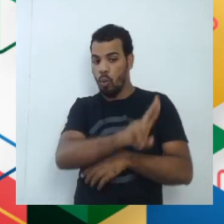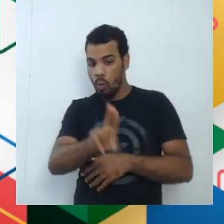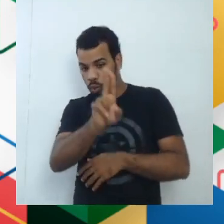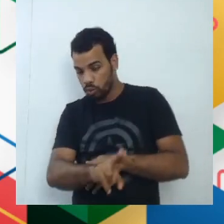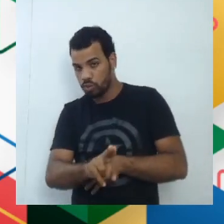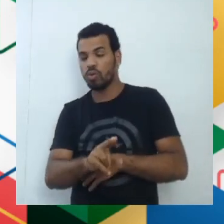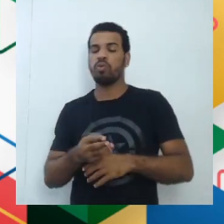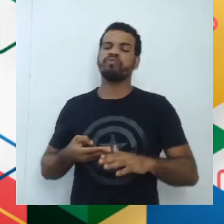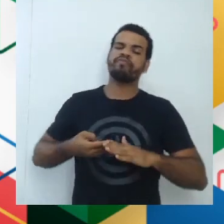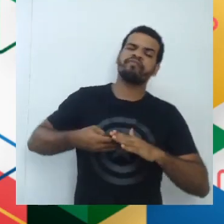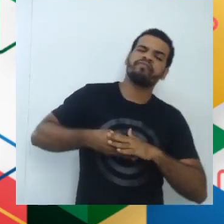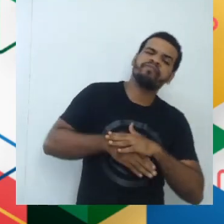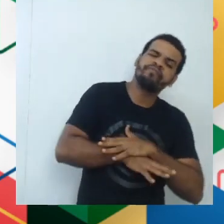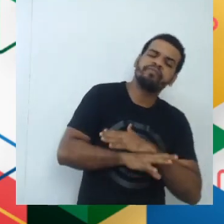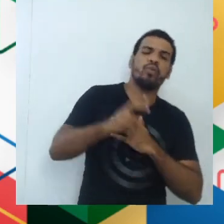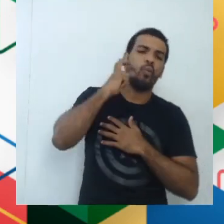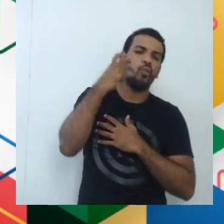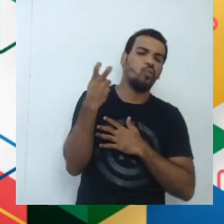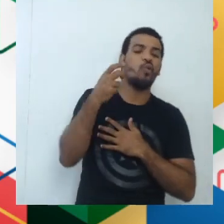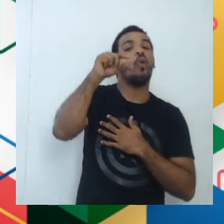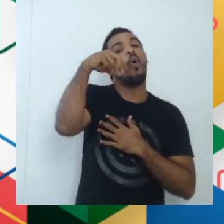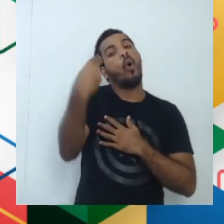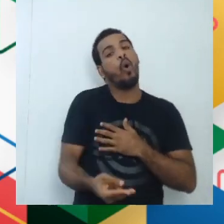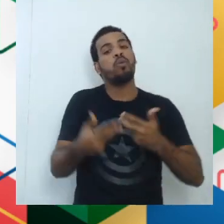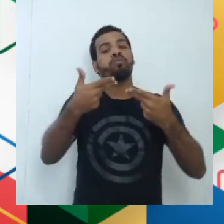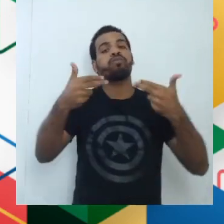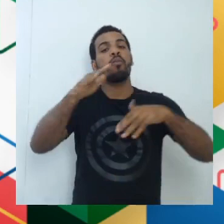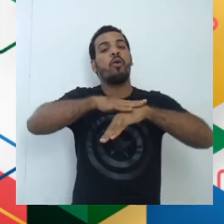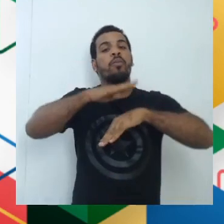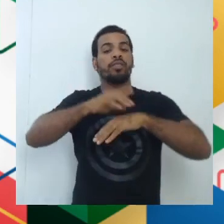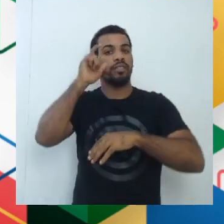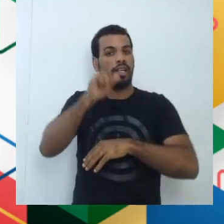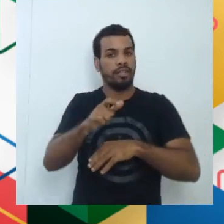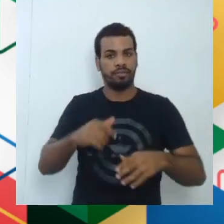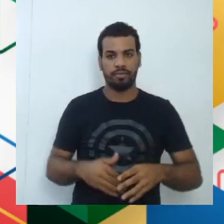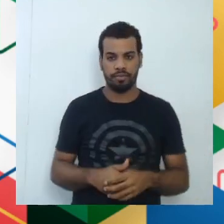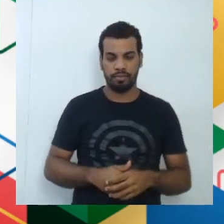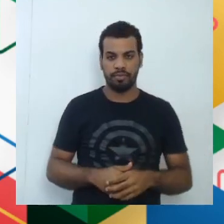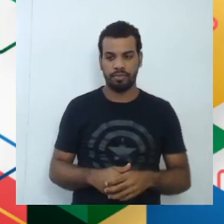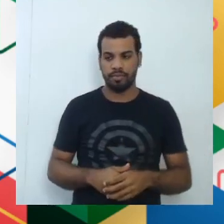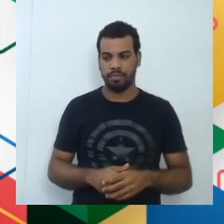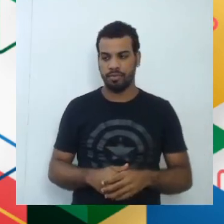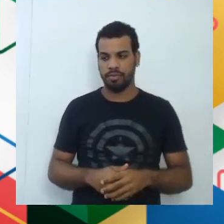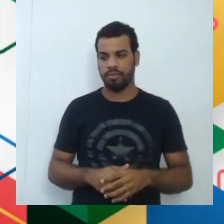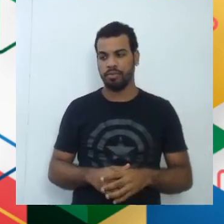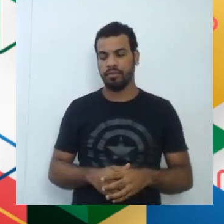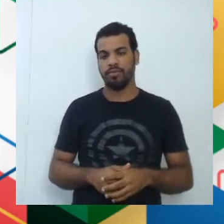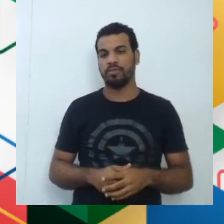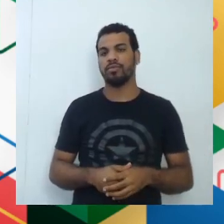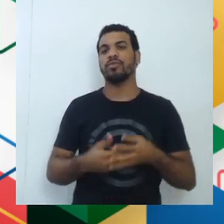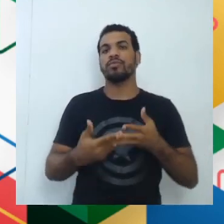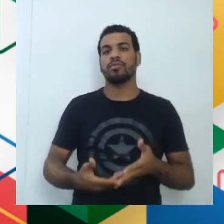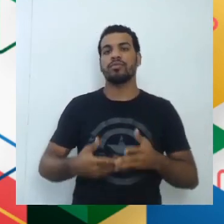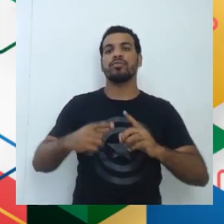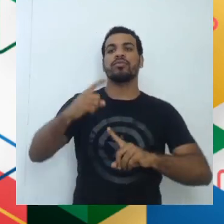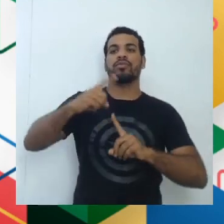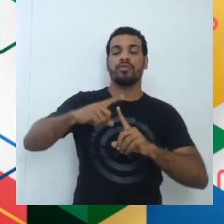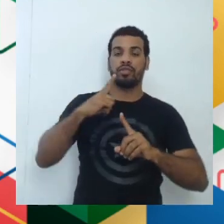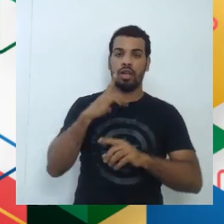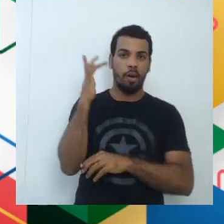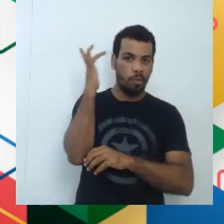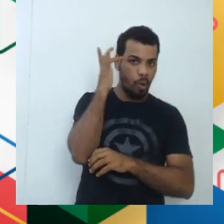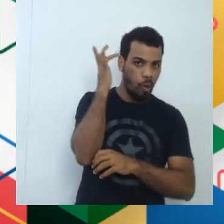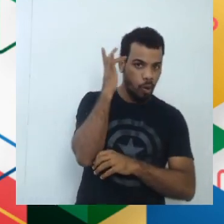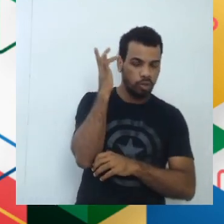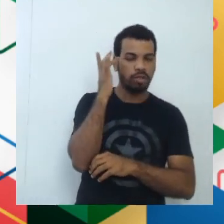usos, costumes ou situações de interesse. Como exemplos típicos dessas manifestações, temos a moda,